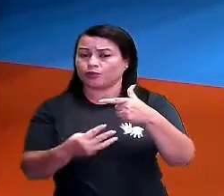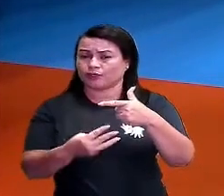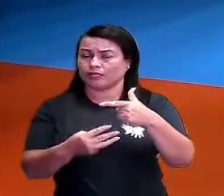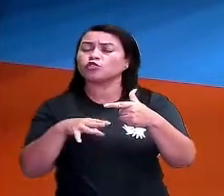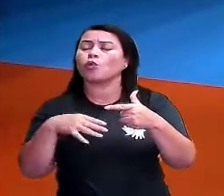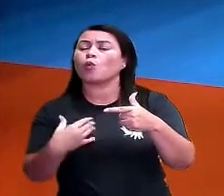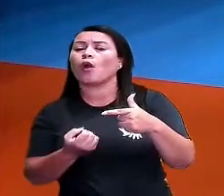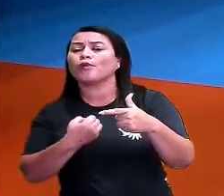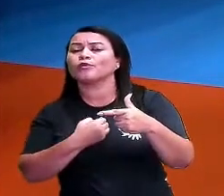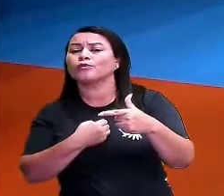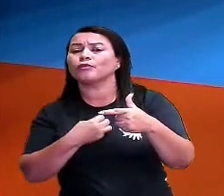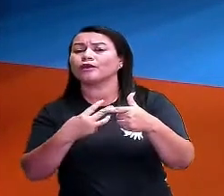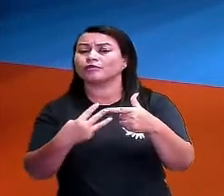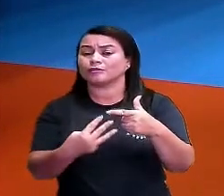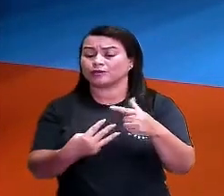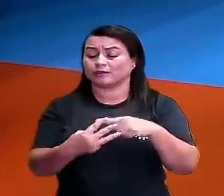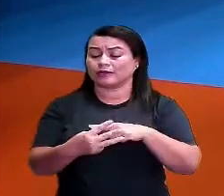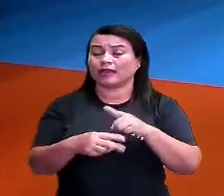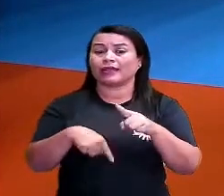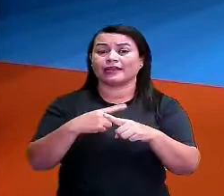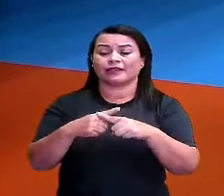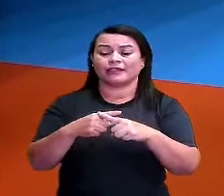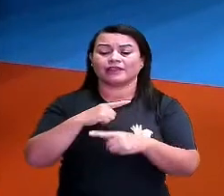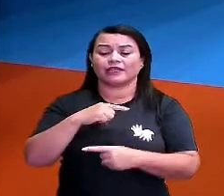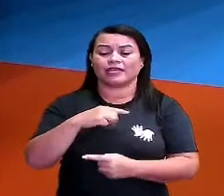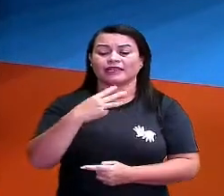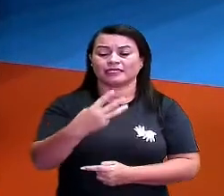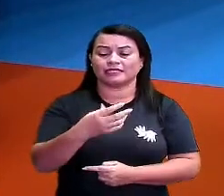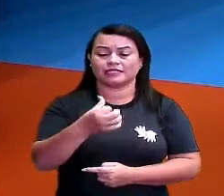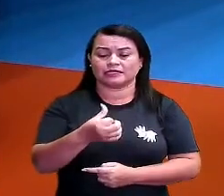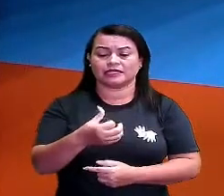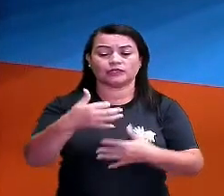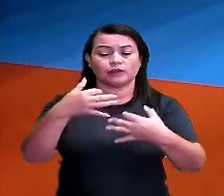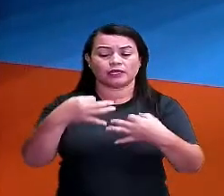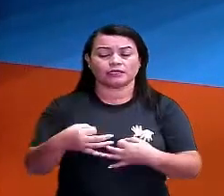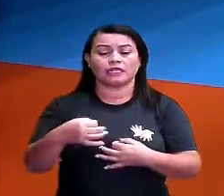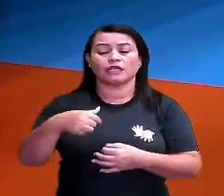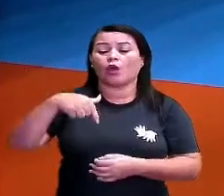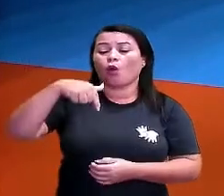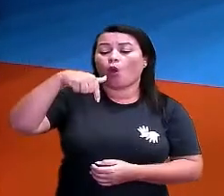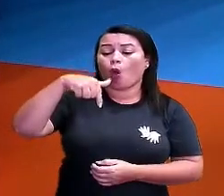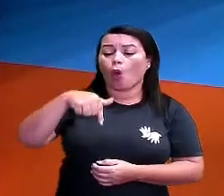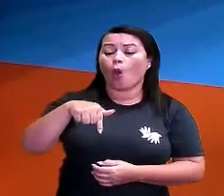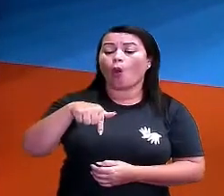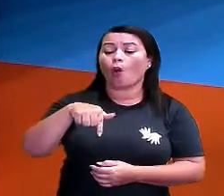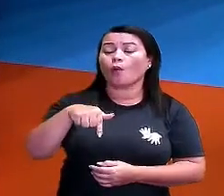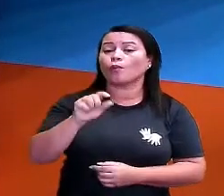3 vai me dar 36? Então, na divisão exata, o quociente